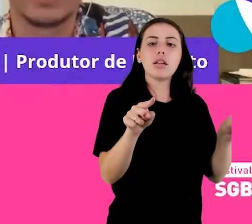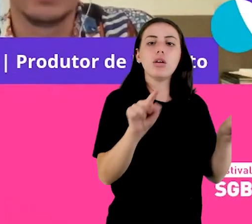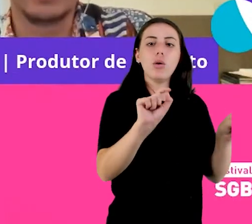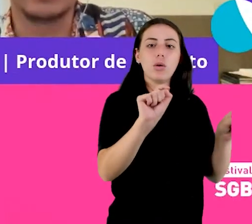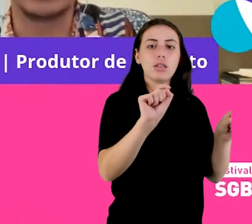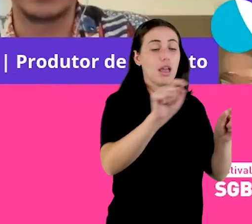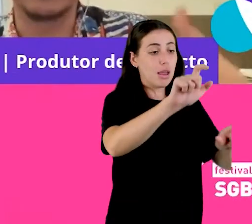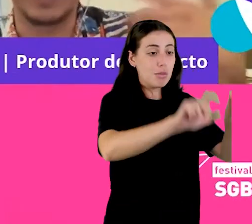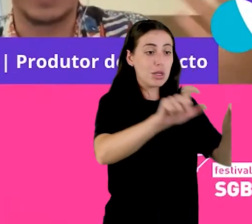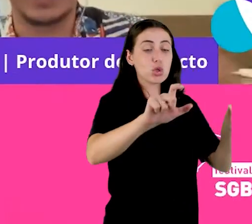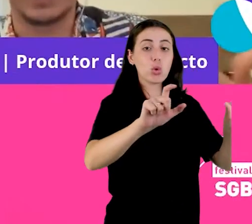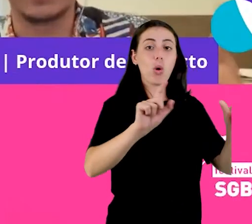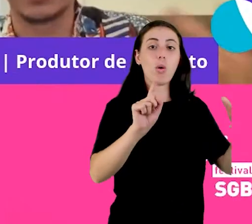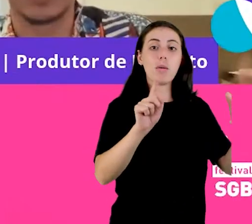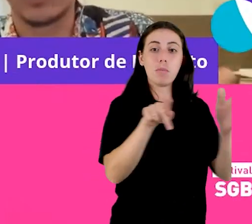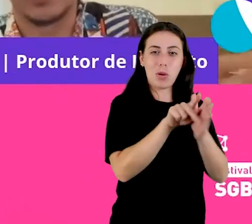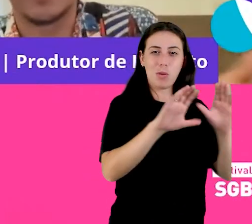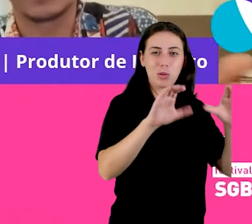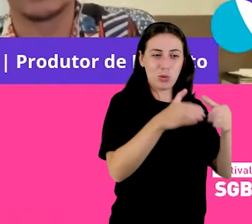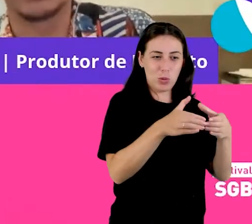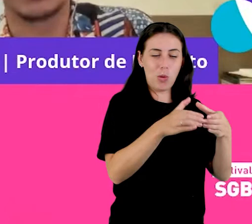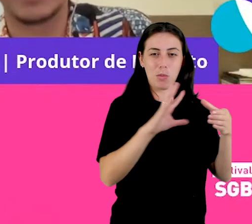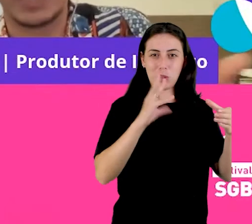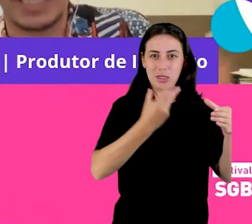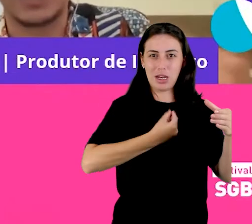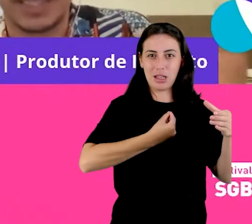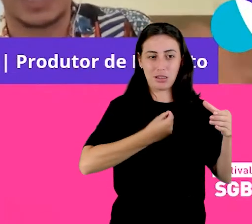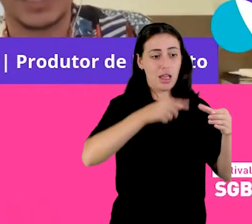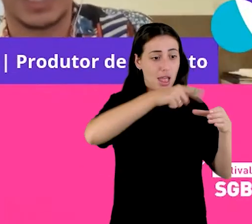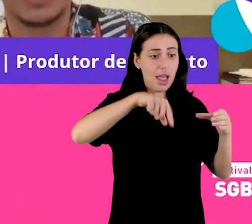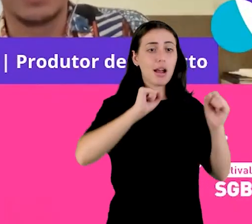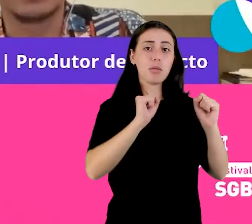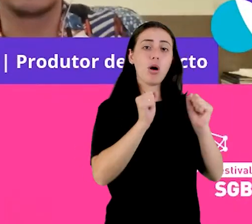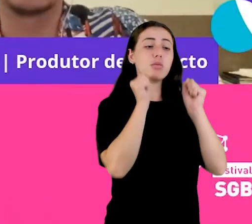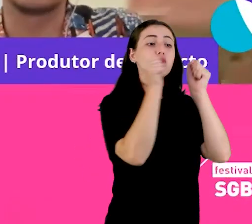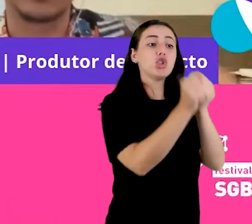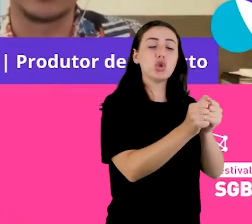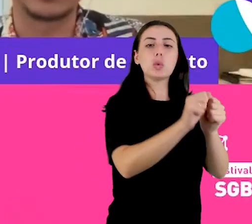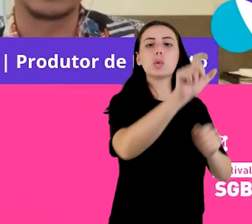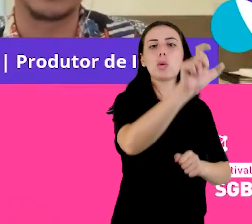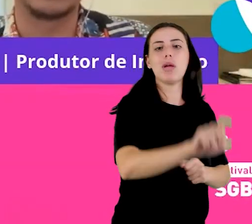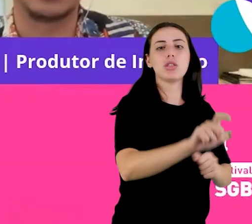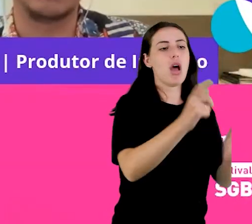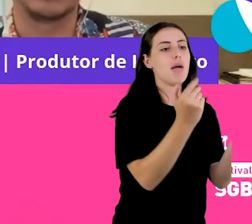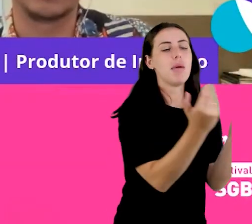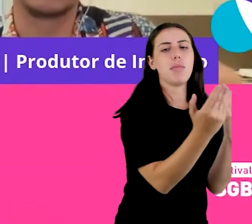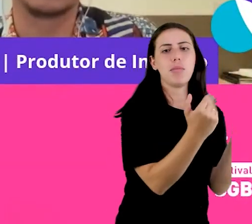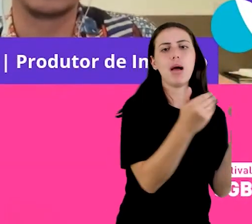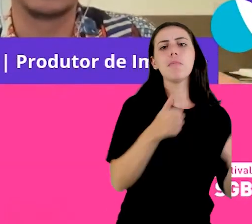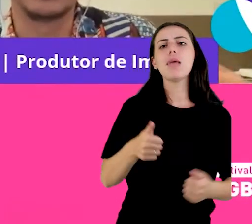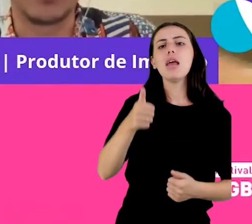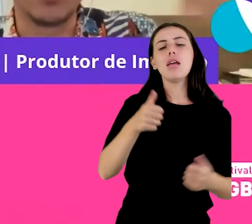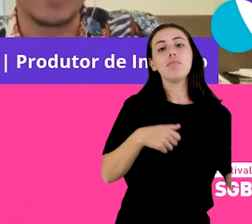vocês. E a gente estimula não só por uma questão de agenda, mas até de acreditar que as pessoas que estão na nossa equipe, que são